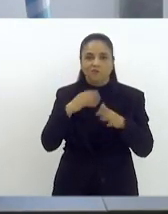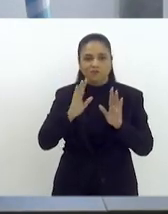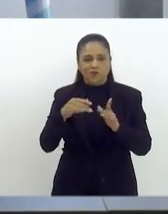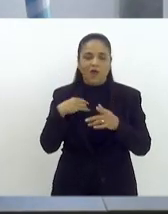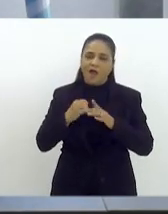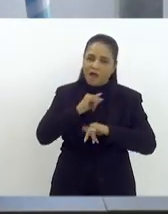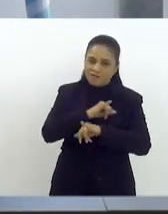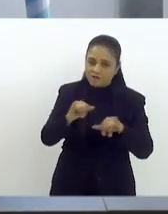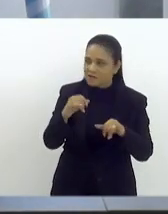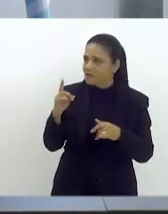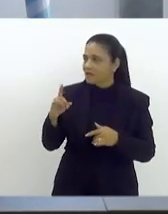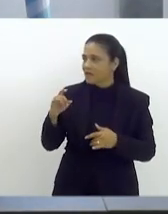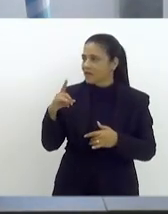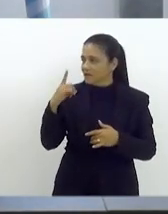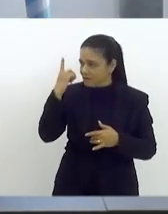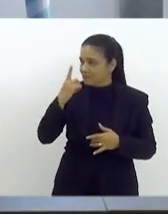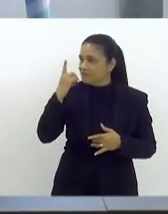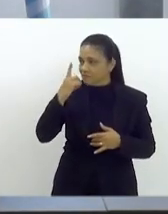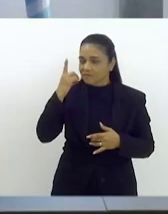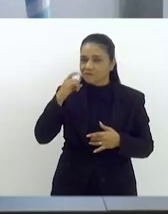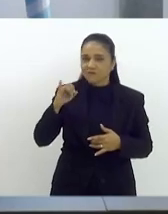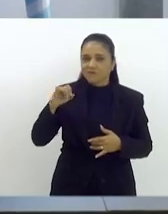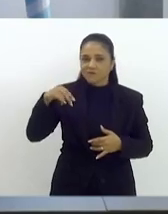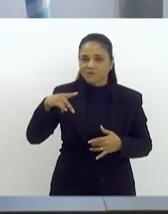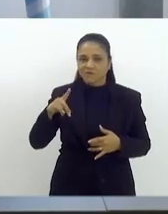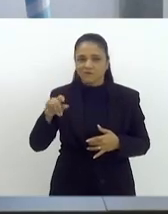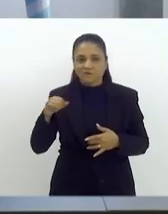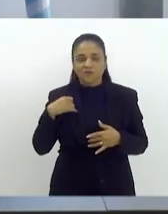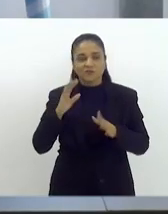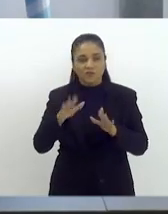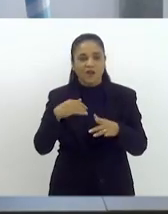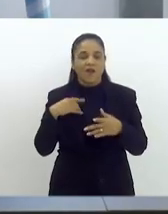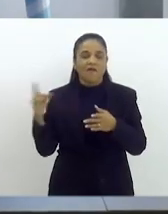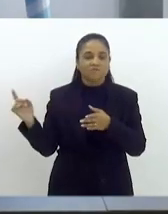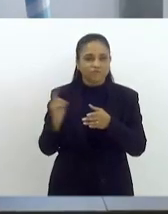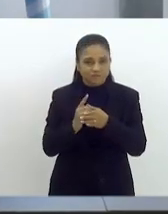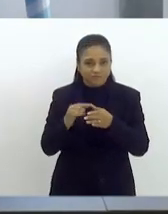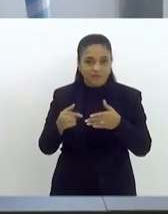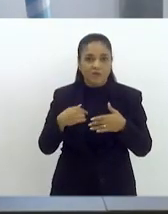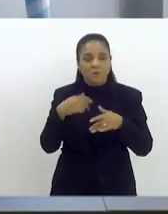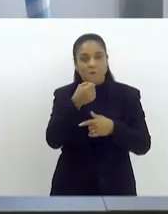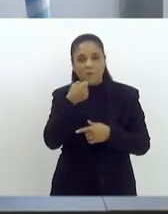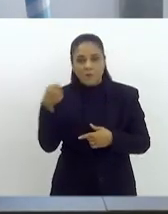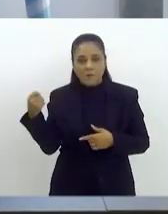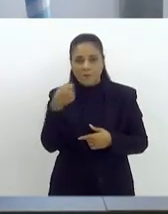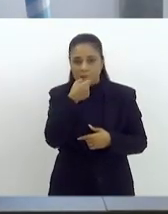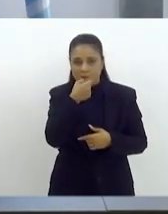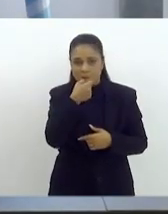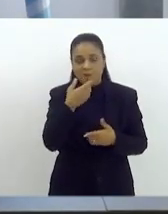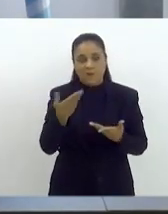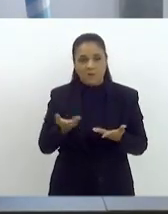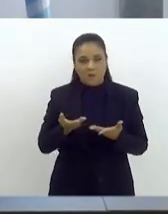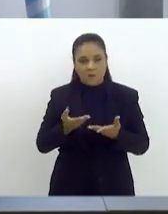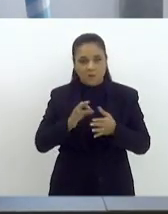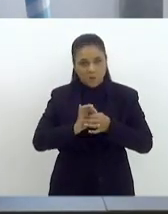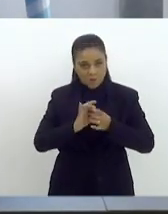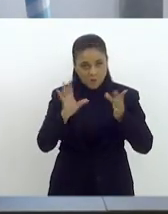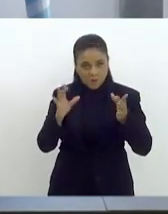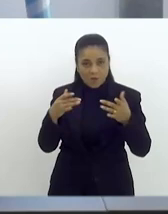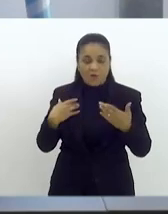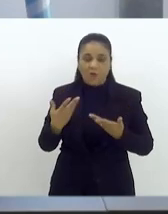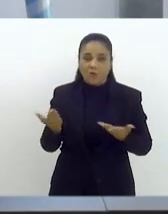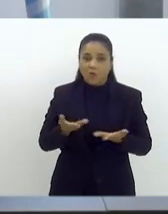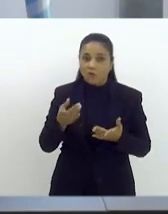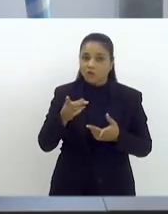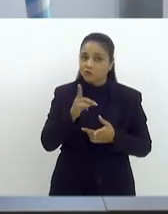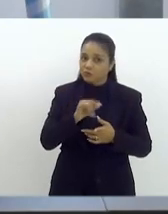deslocamento que a gente foi alertada então eu vou passar a palavra se me permitirem como eu hoje nós temos um dia